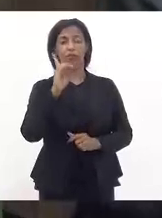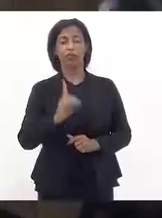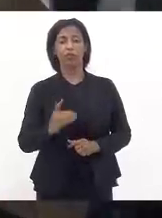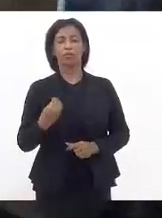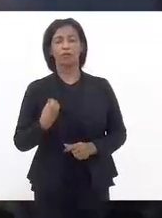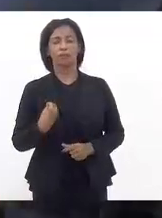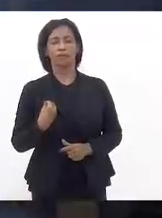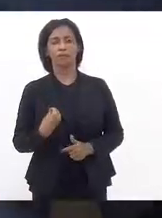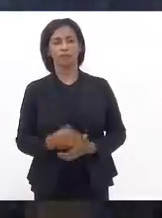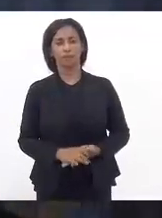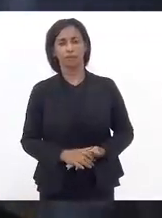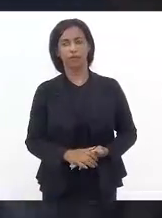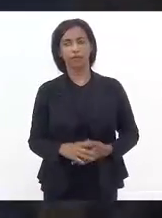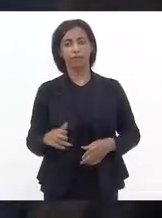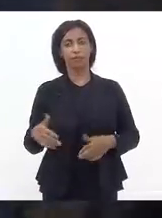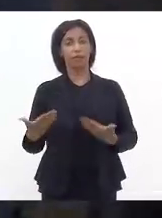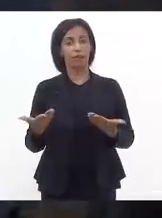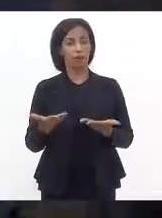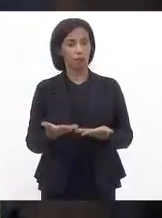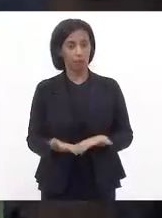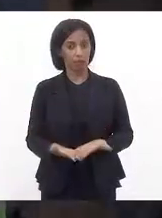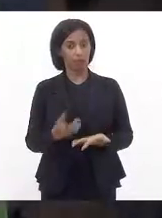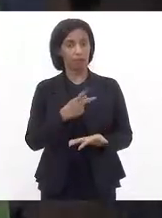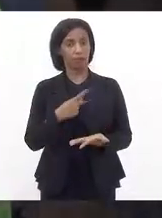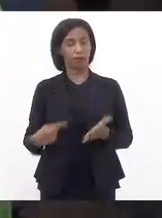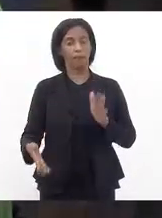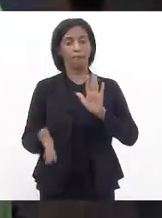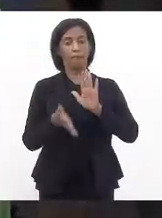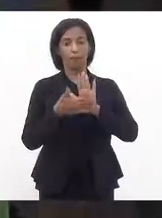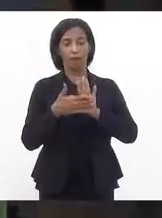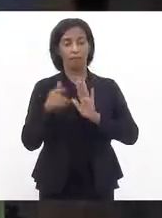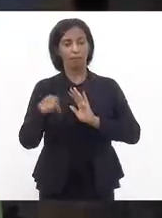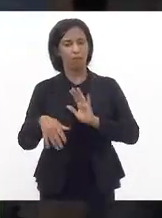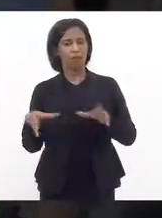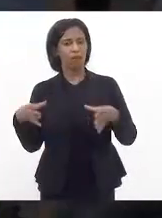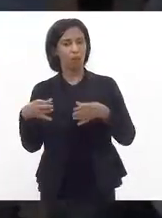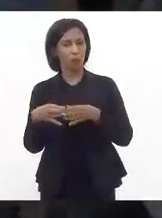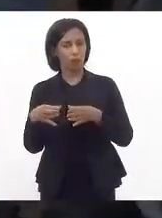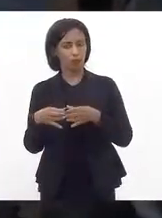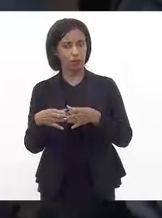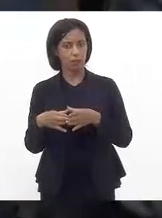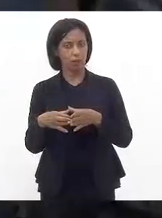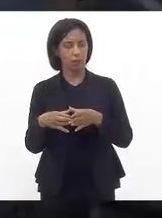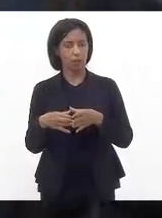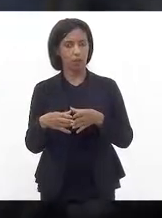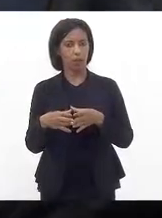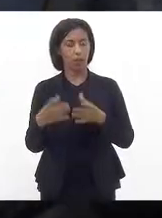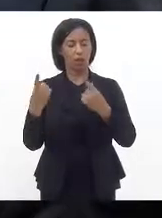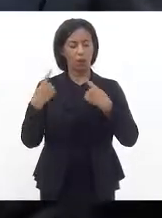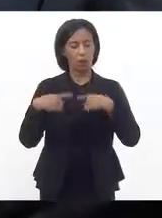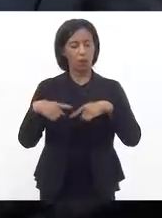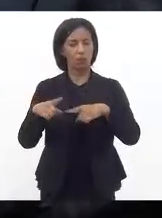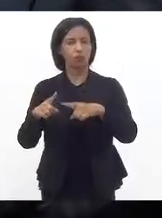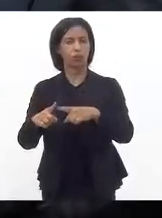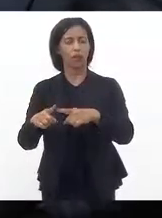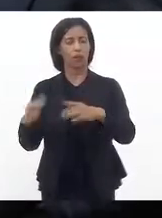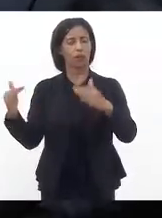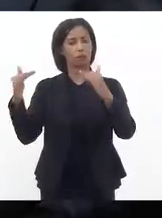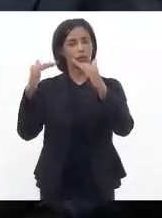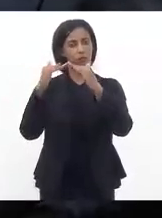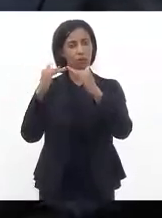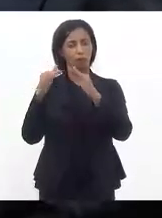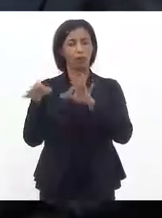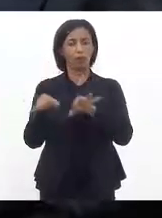direito à Vida portanto senhora apresenta o parecer desta Comissão Direitos Humanos é contrário no